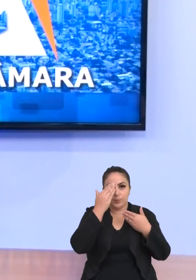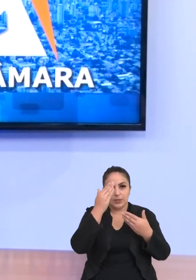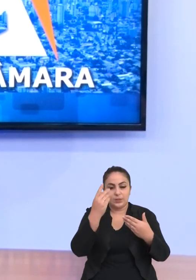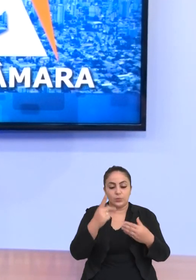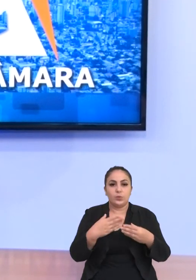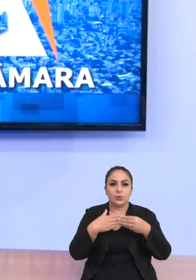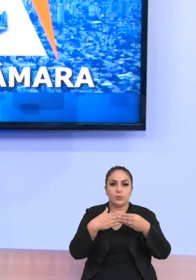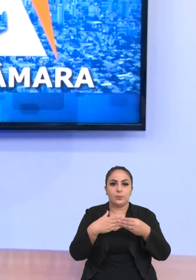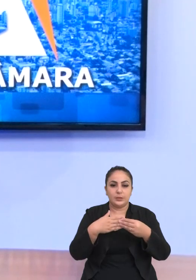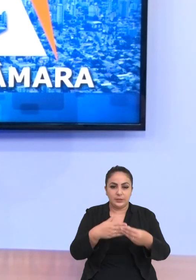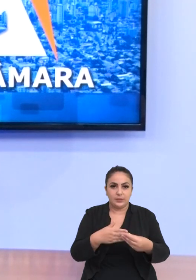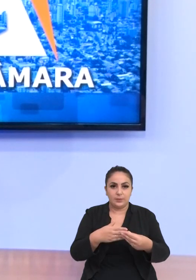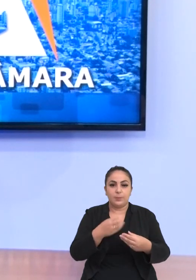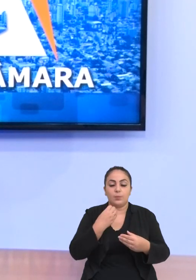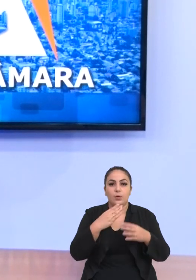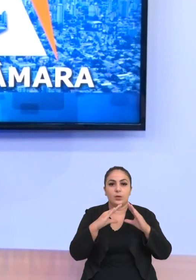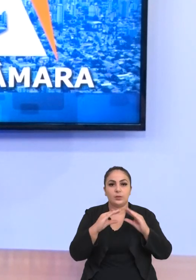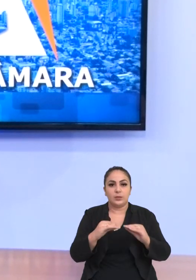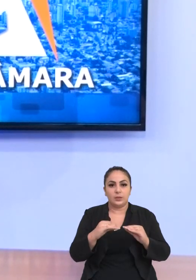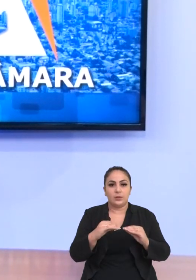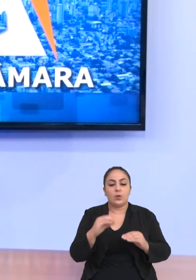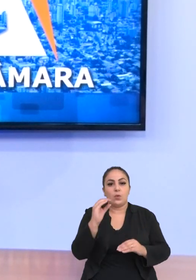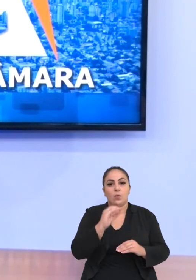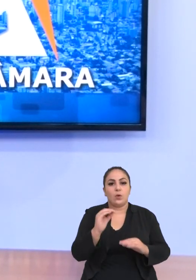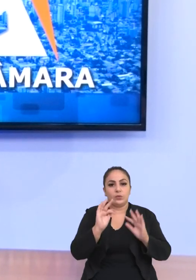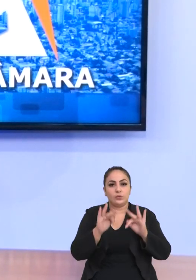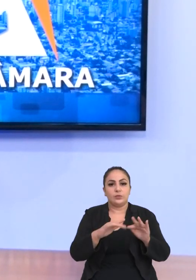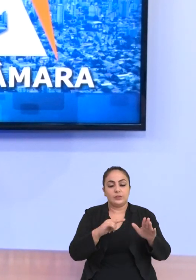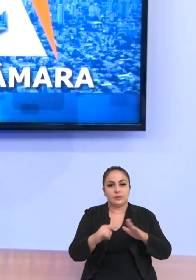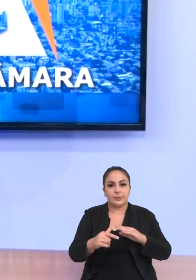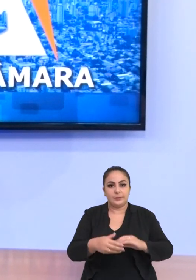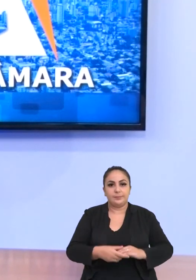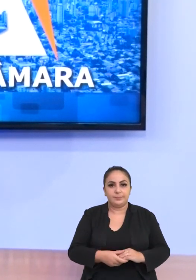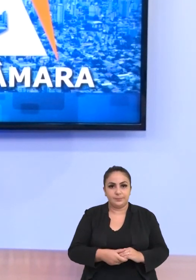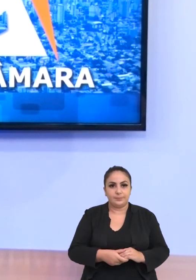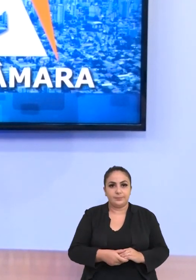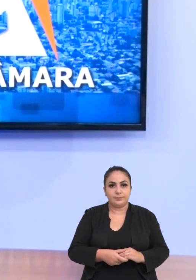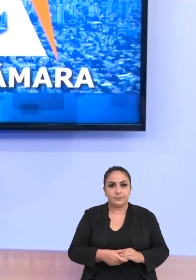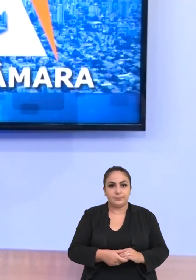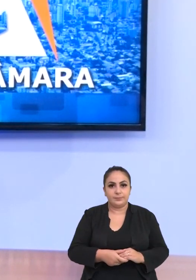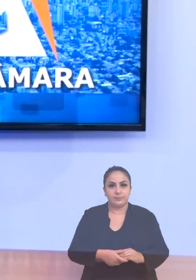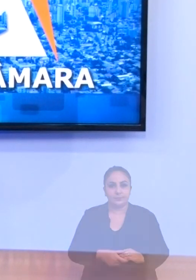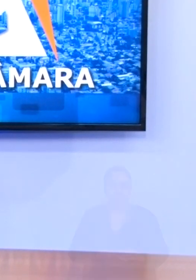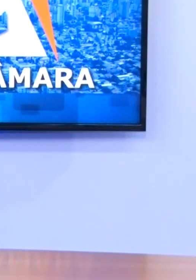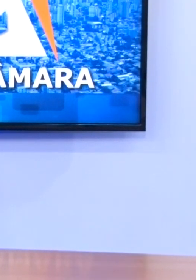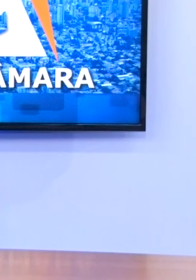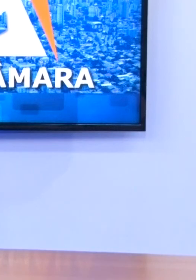Obrigada pela sua audiência, uma boa noite e um ótimo fim de semana.